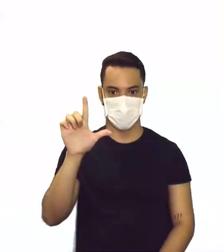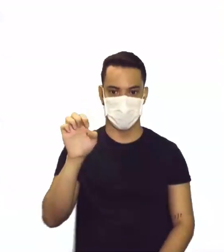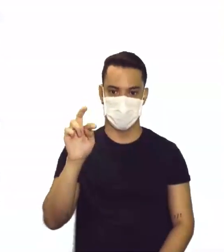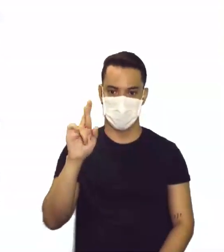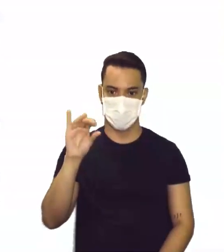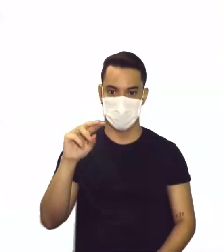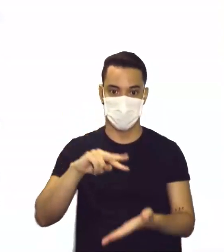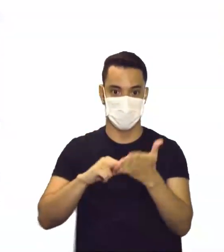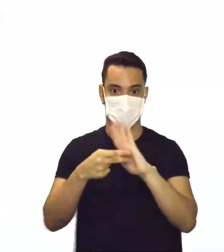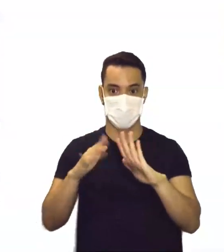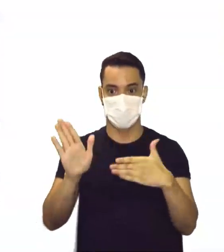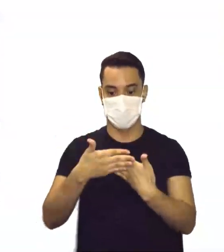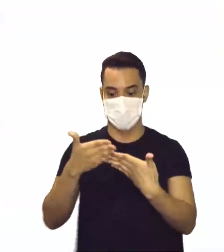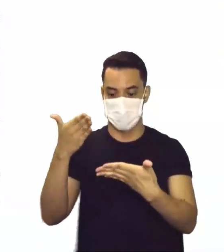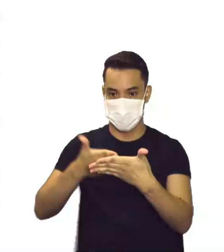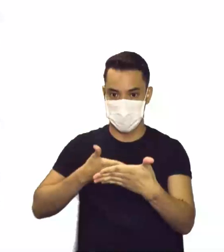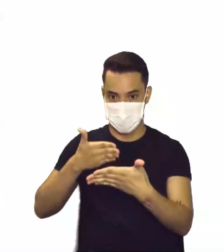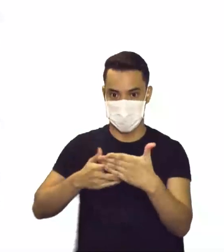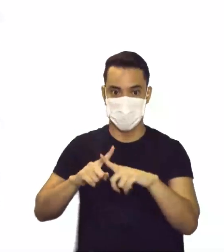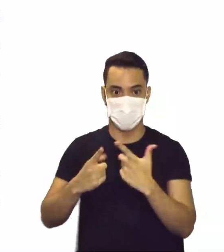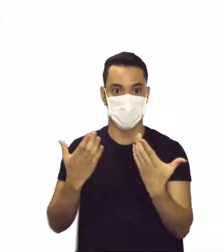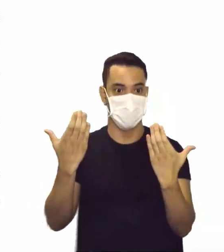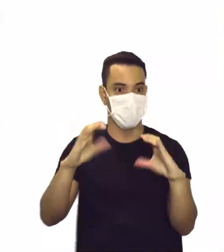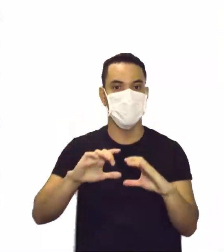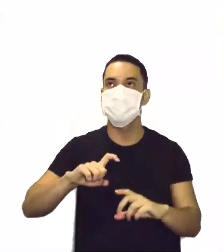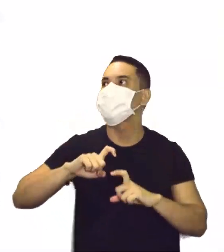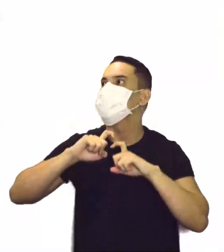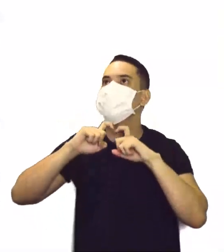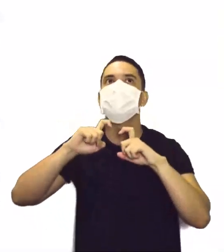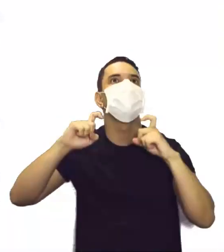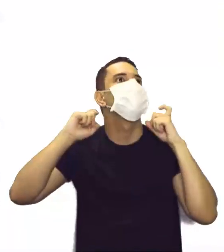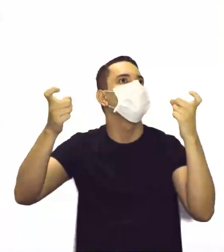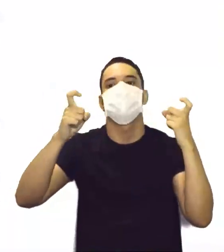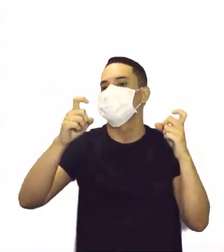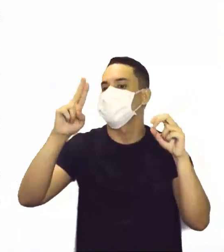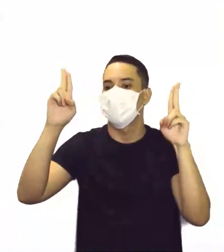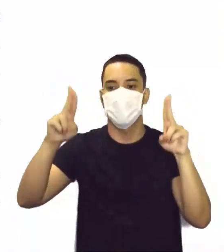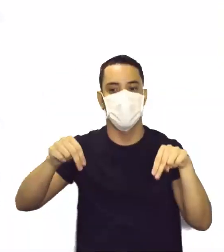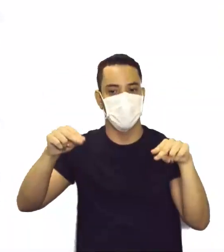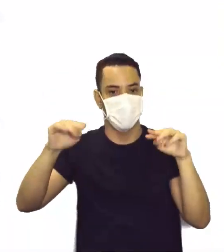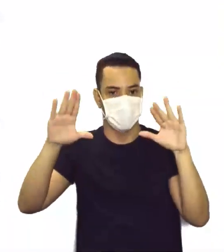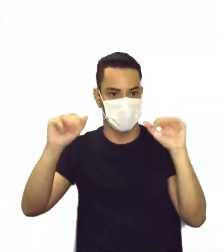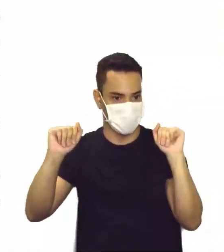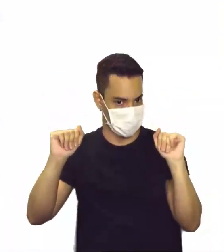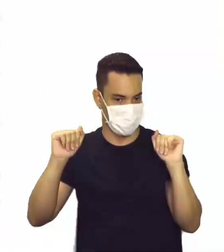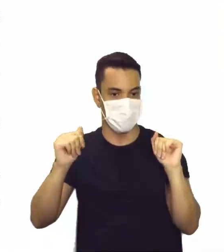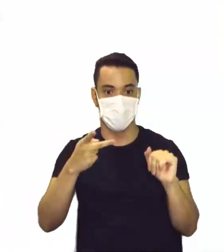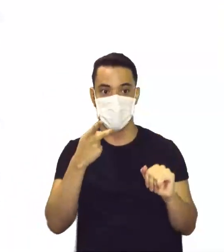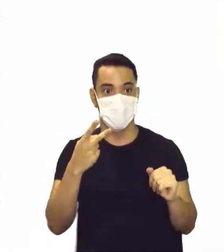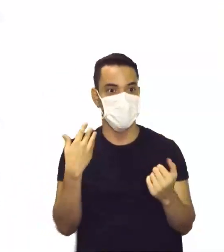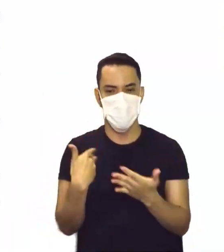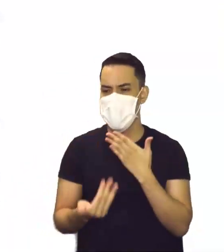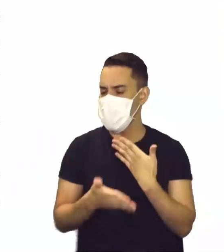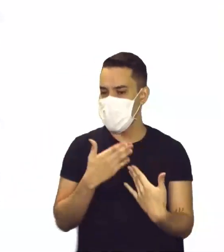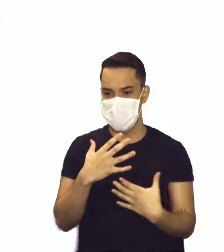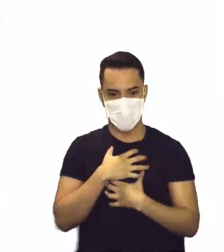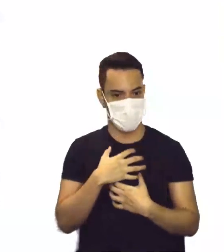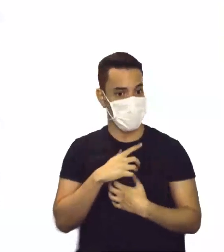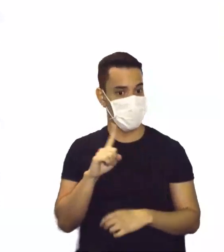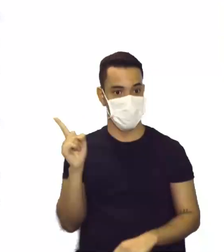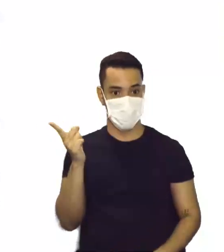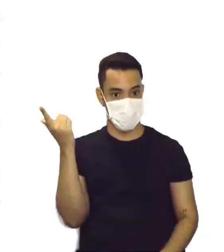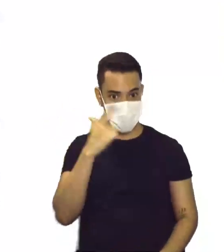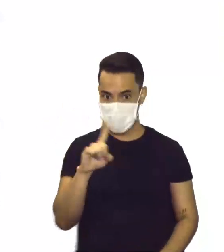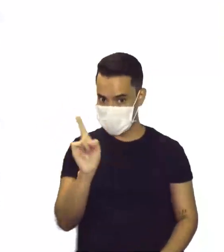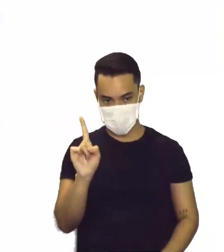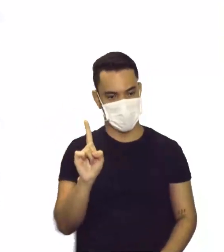isolante, mas quando ele coloca aqui em hipótese alguma, ele está aqui dizendo que se você manipular de qualquer jeito, você não vai